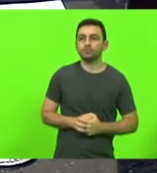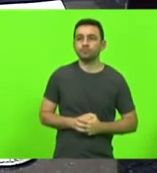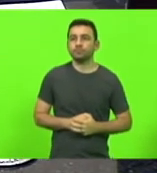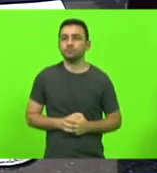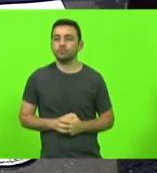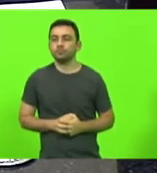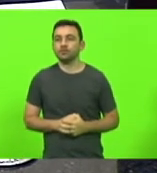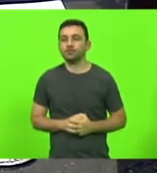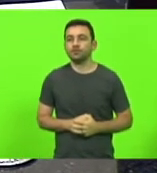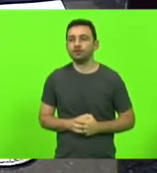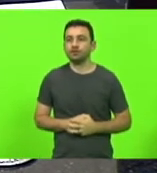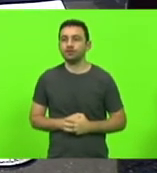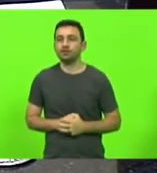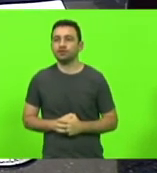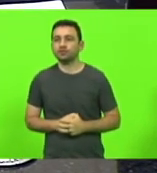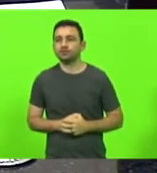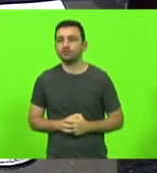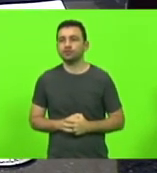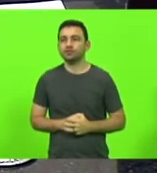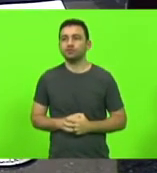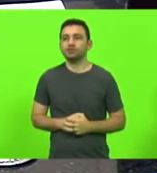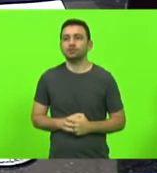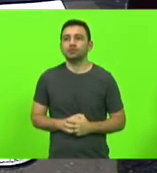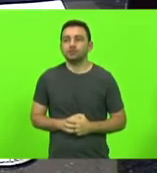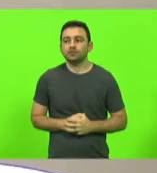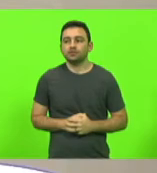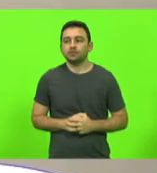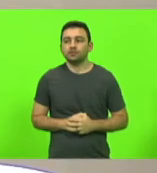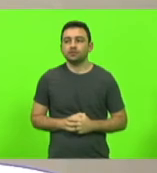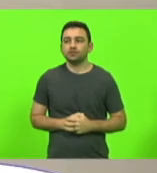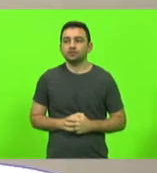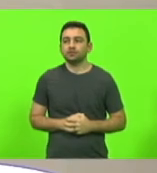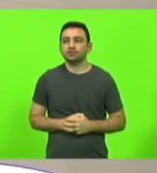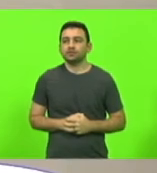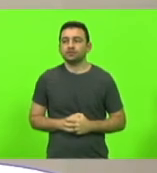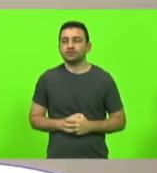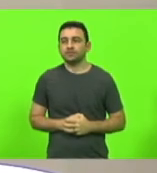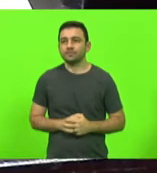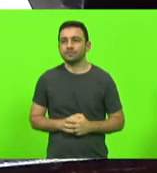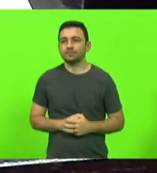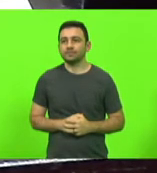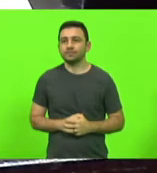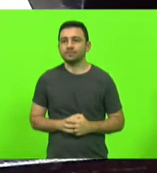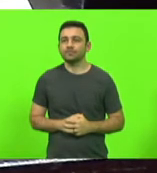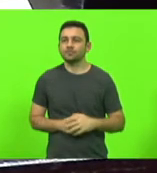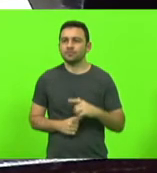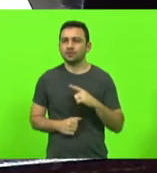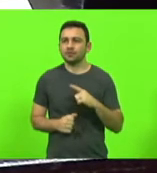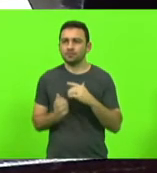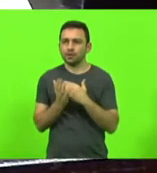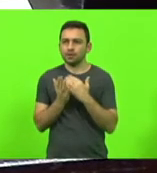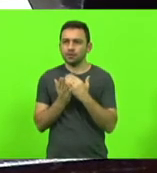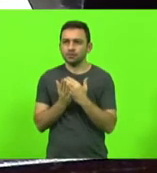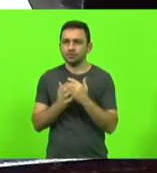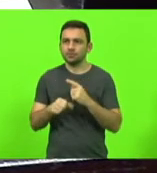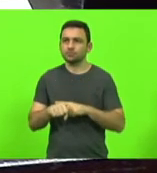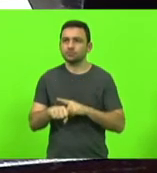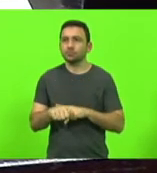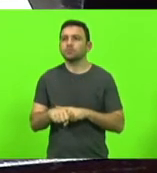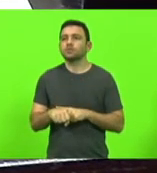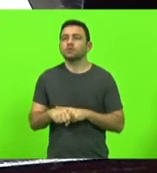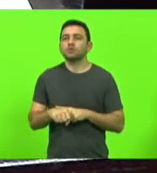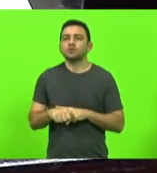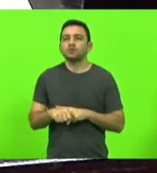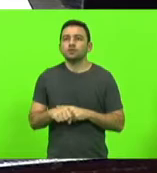Deputado Sargento Lima. Presidente. Segundo, deputado. Pudesse ter mais 30 segundos para concluir. Eu